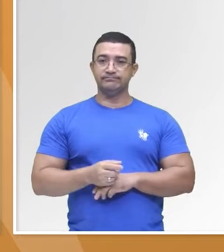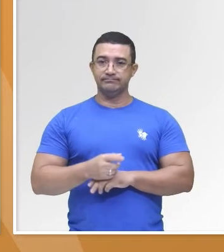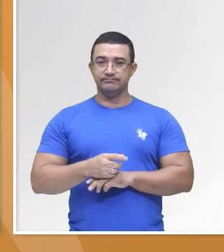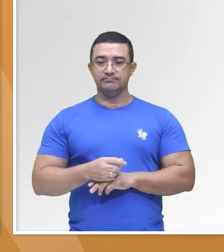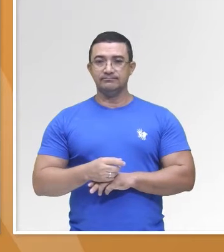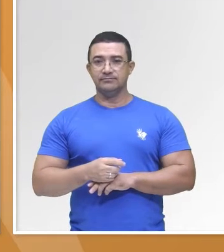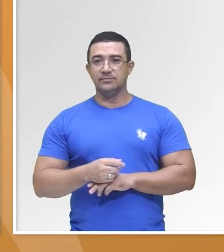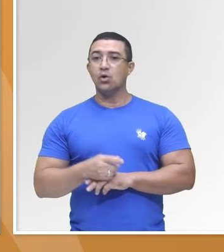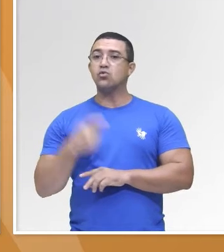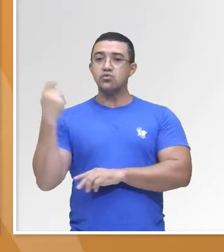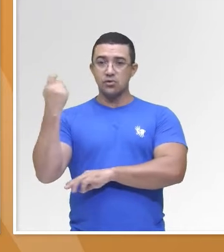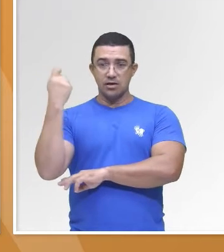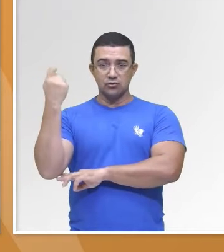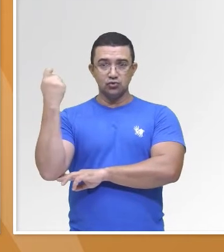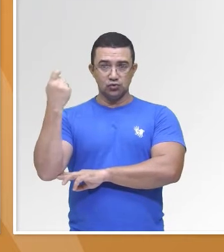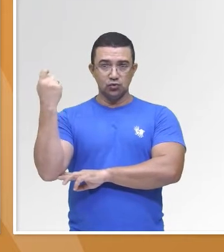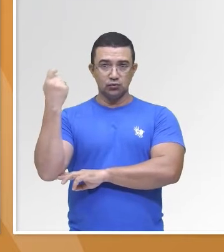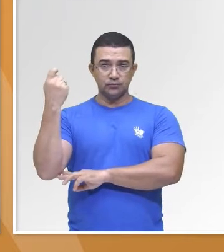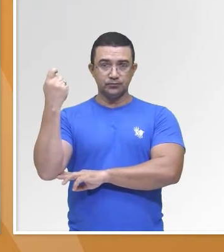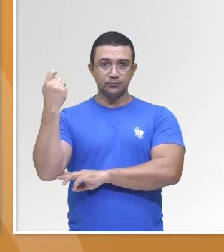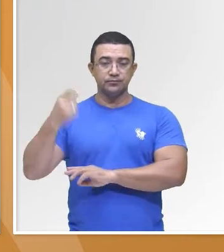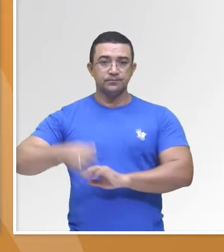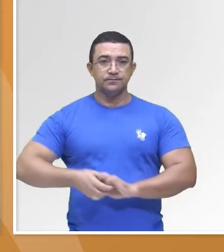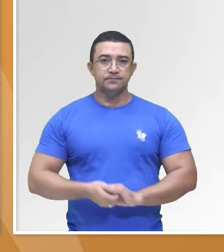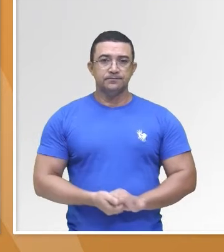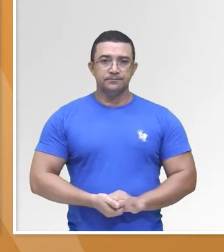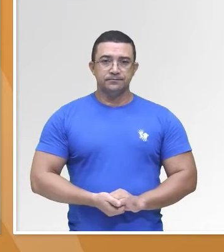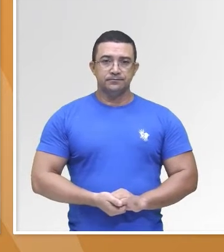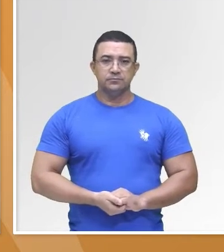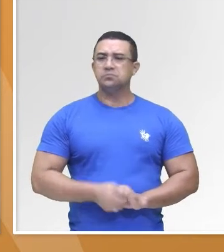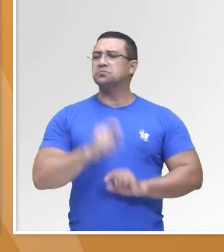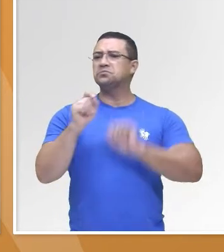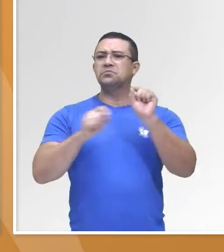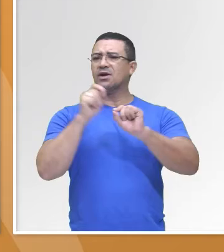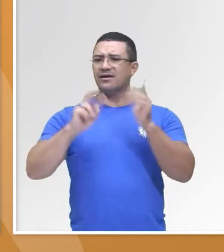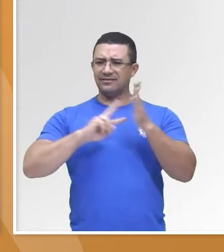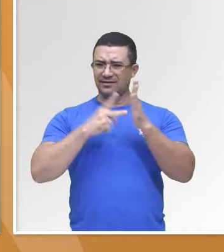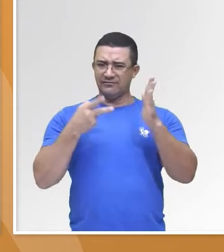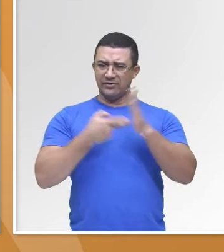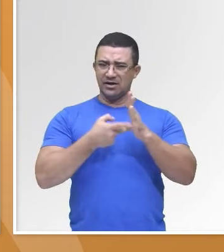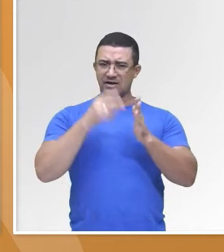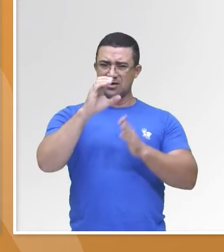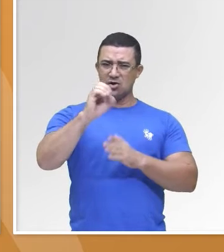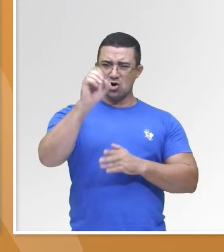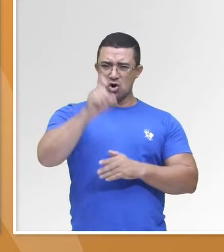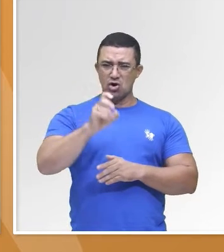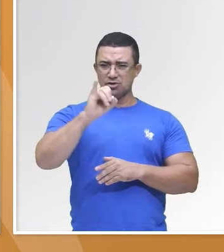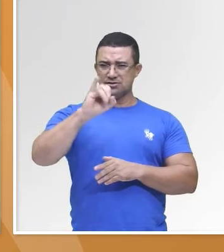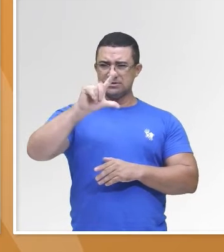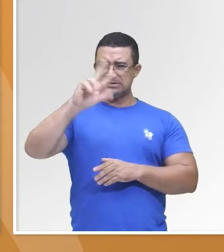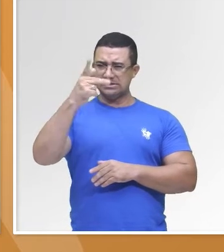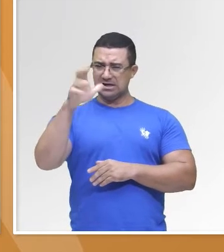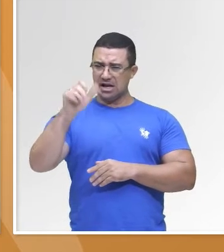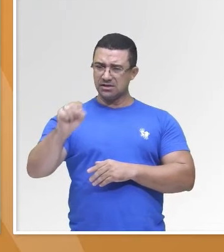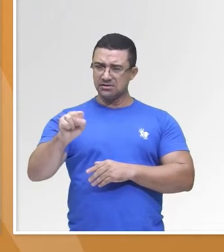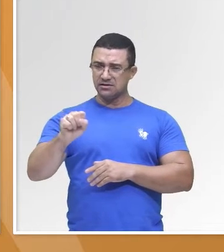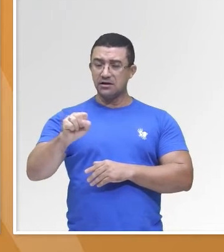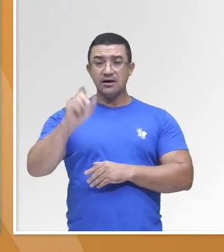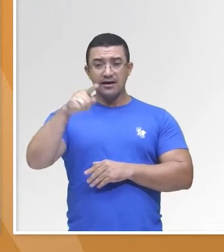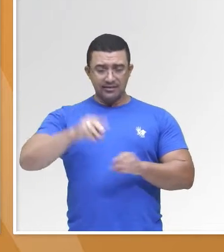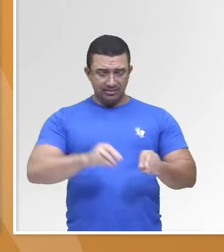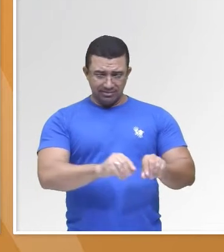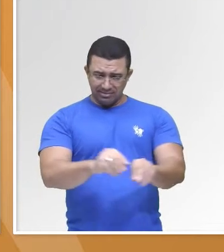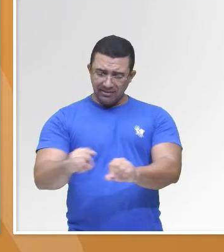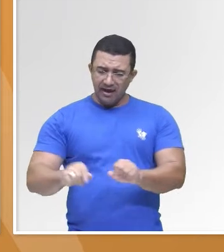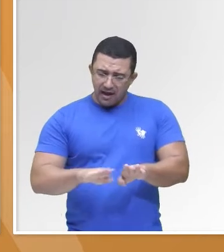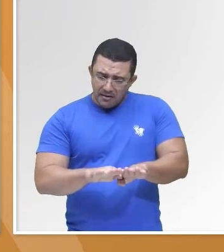estão verificando a imagem aí das coxilhas, tá? Mas o que são, né? Como é essa forma de relevo? Então, são terras mais